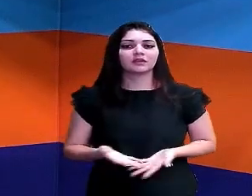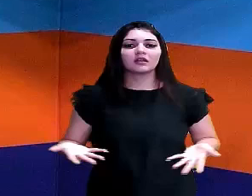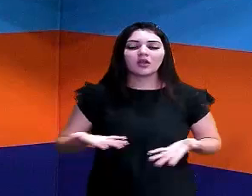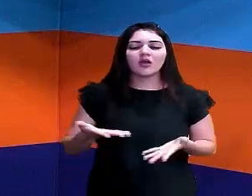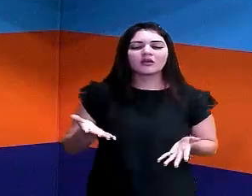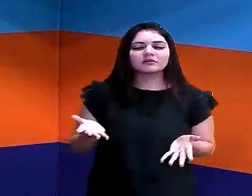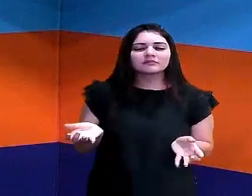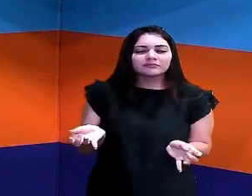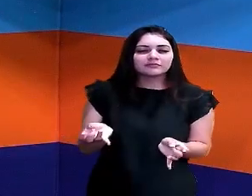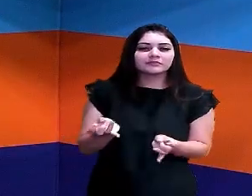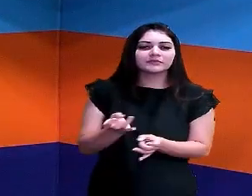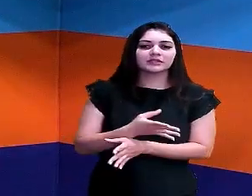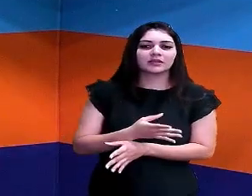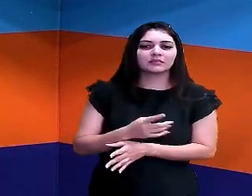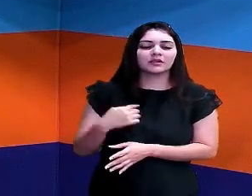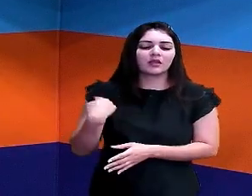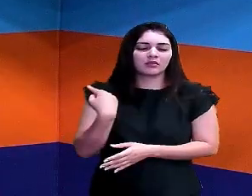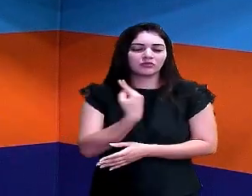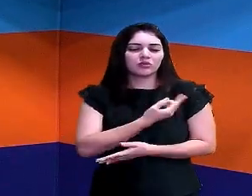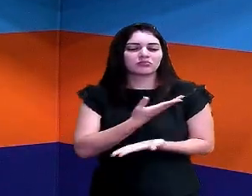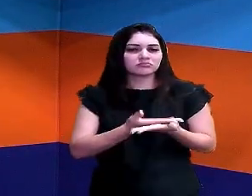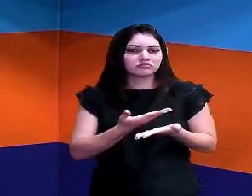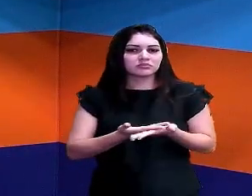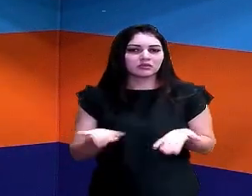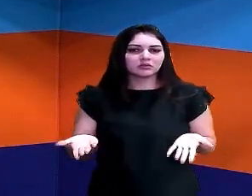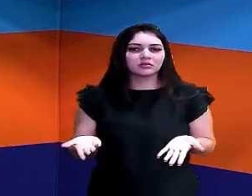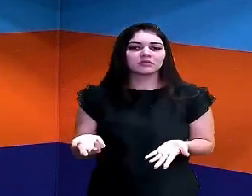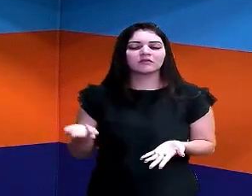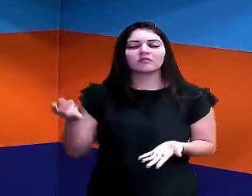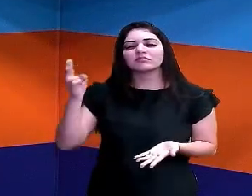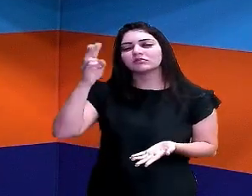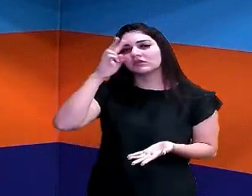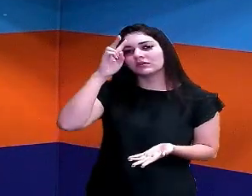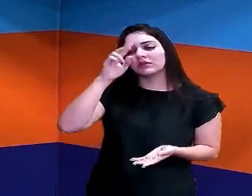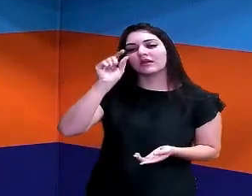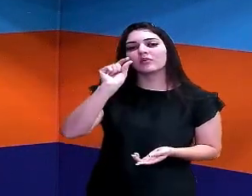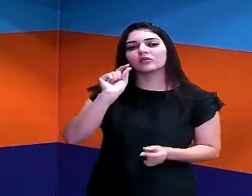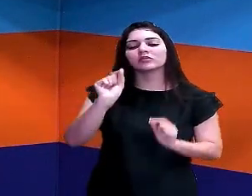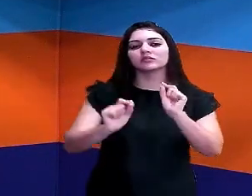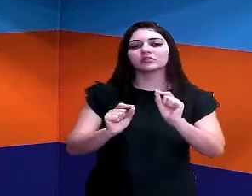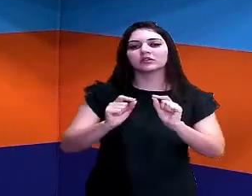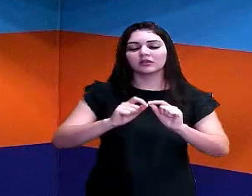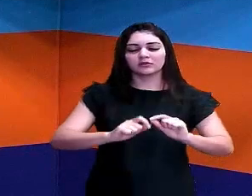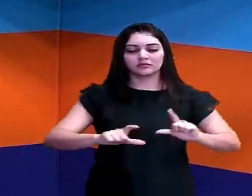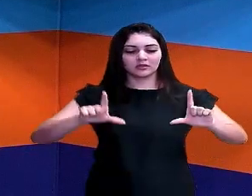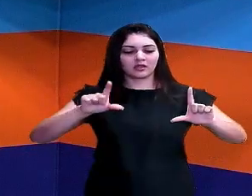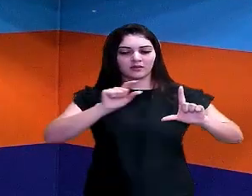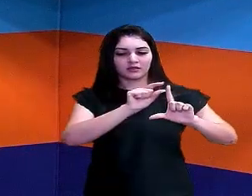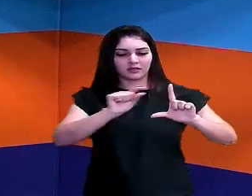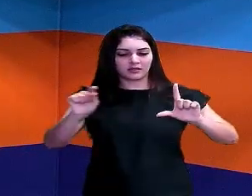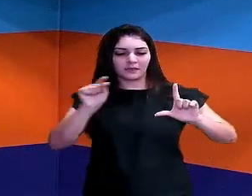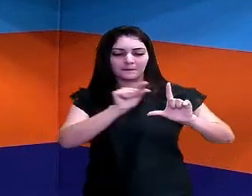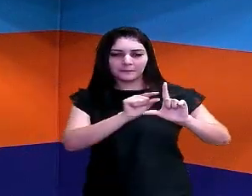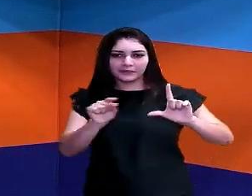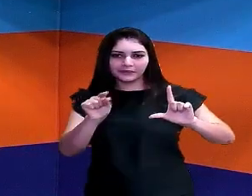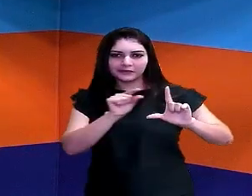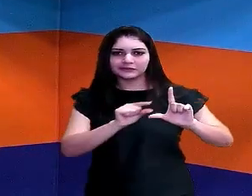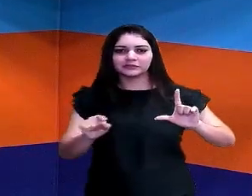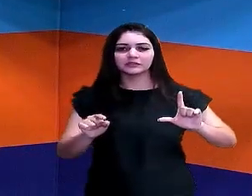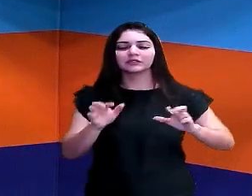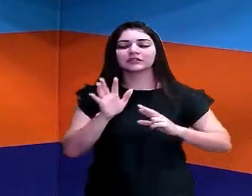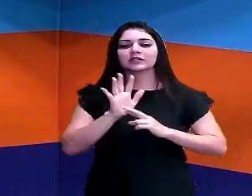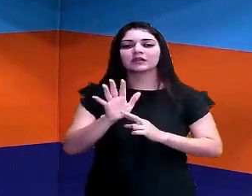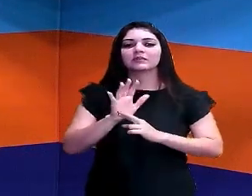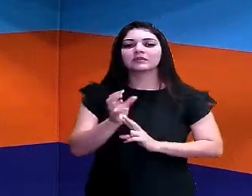para a gente fechar a nossa revisão, vamos só lembrar um pouquinho de tabela, tá? Nós temos aqui uma tabela que